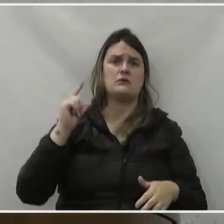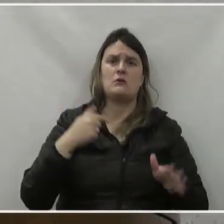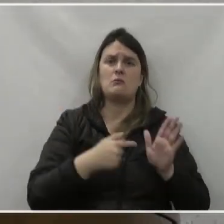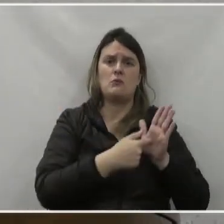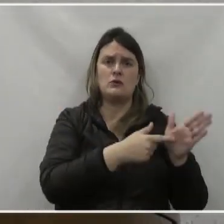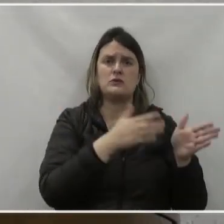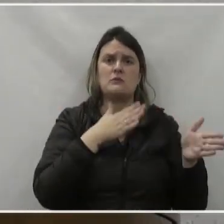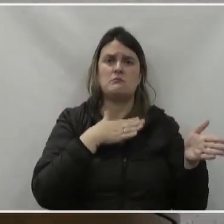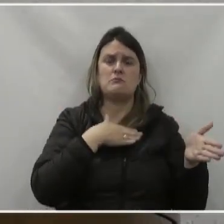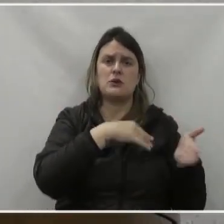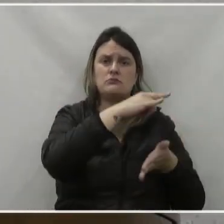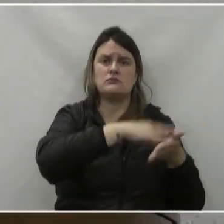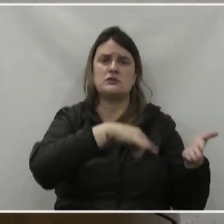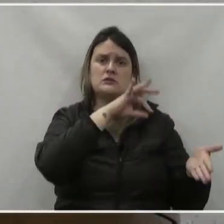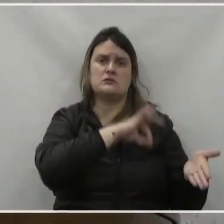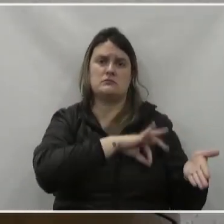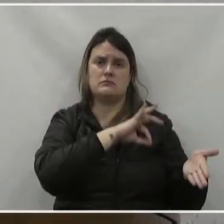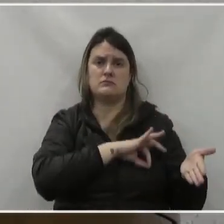meu contra-cheque.